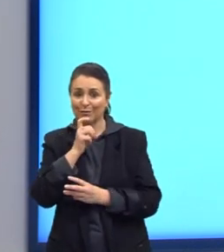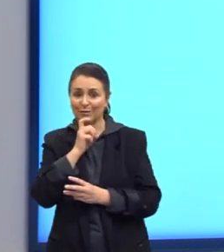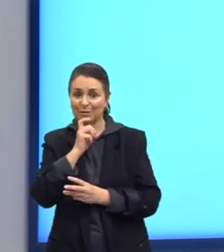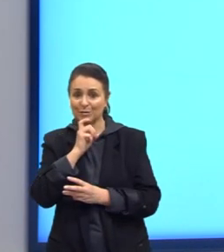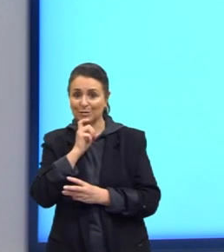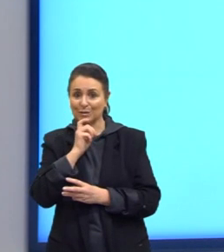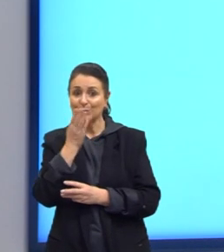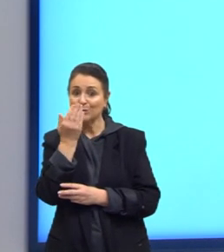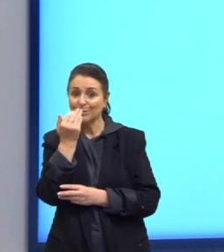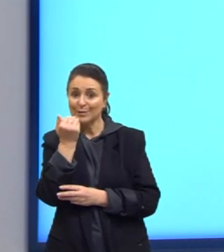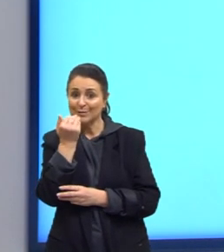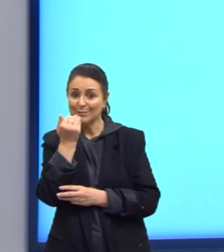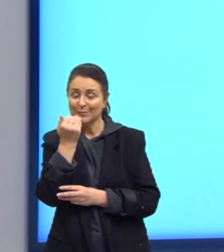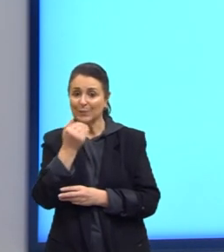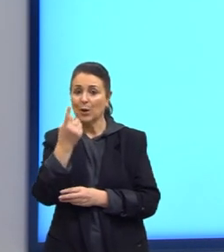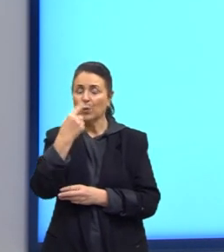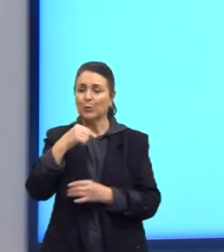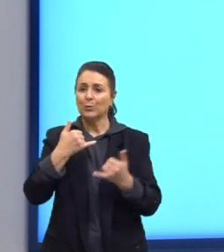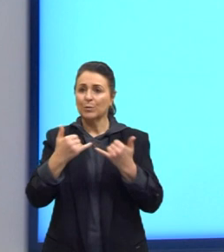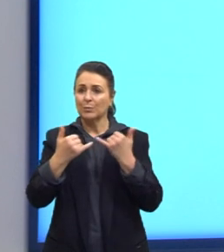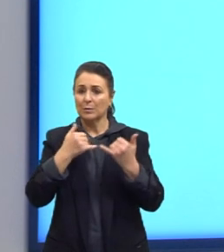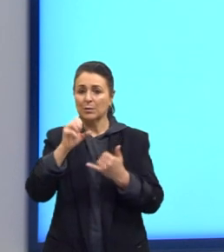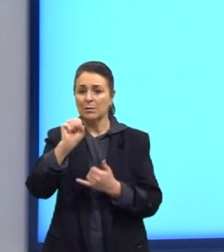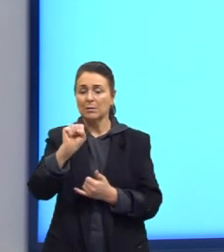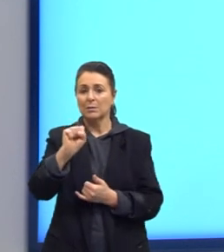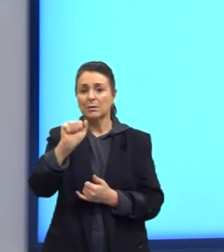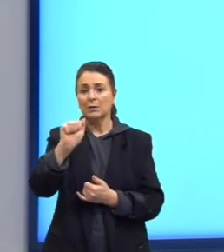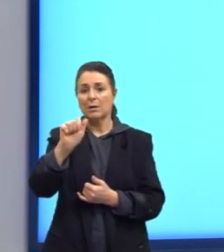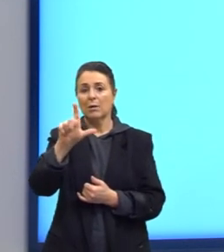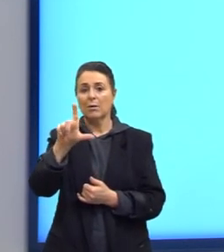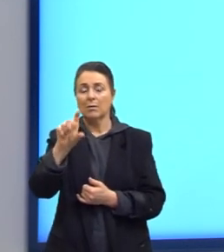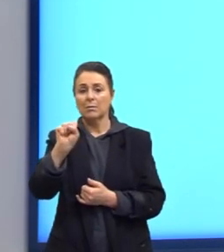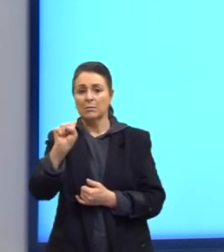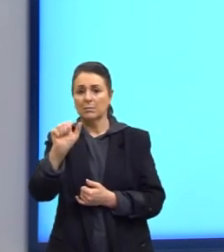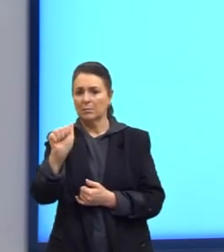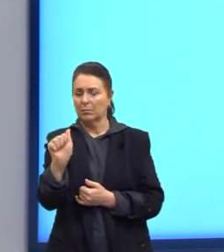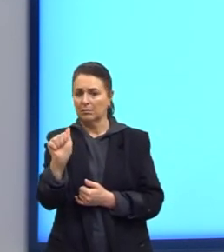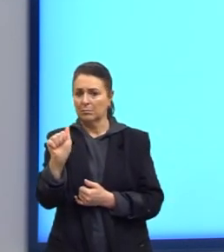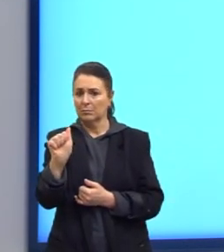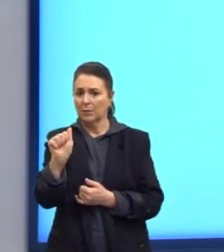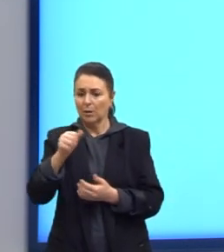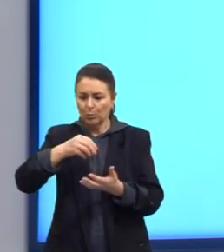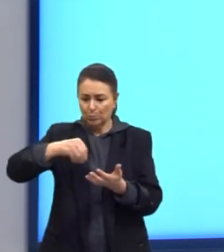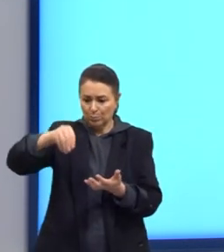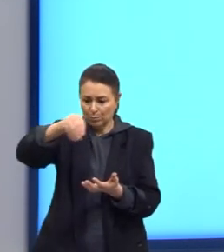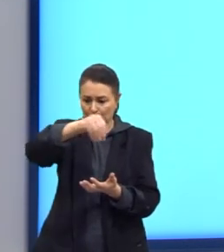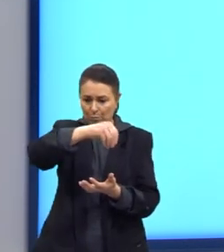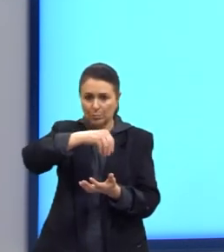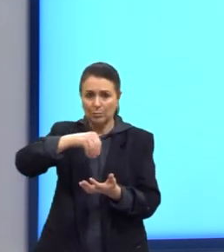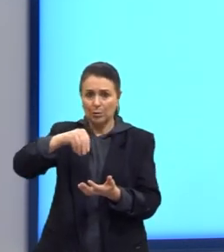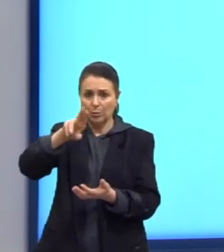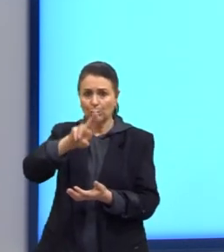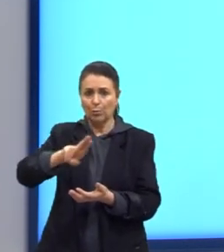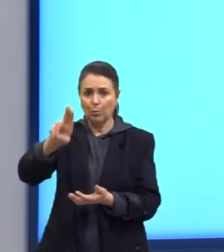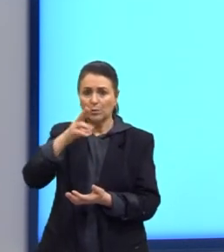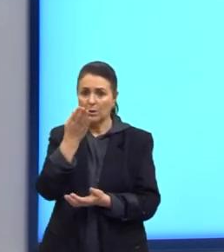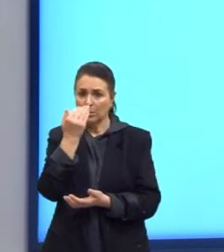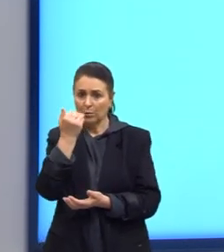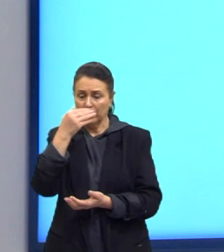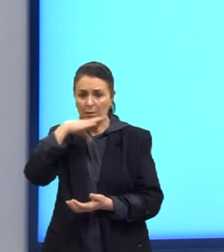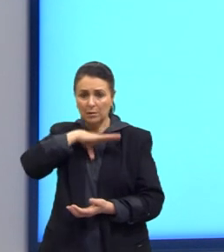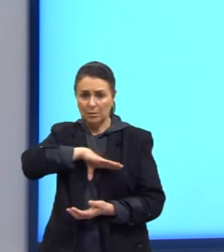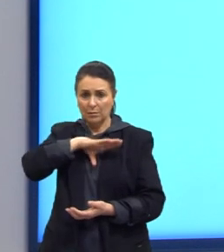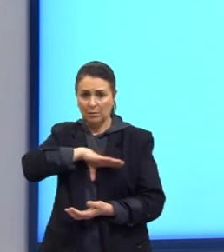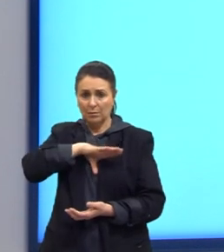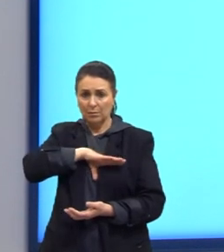tempero há outros exemplos Sassá um tempero né da língua por uma palavra que